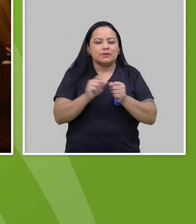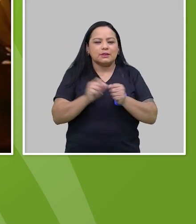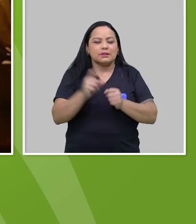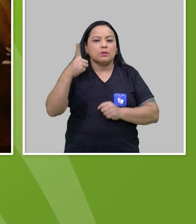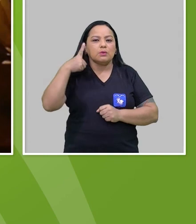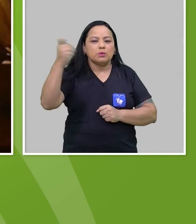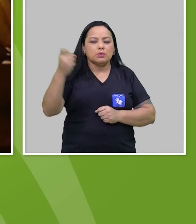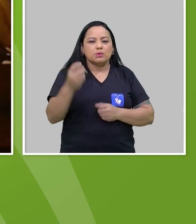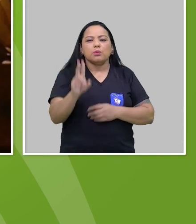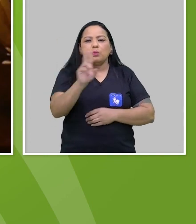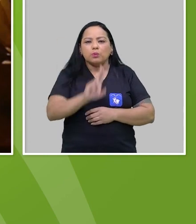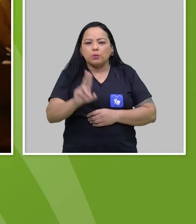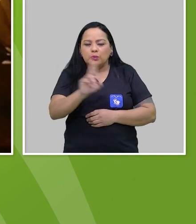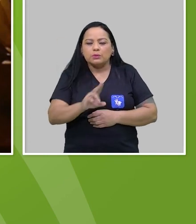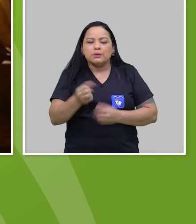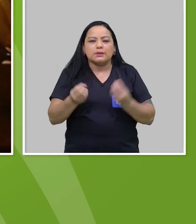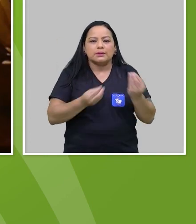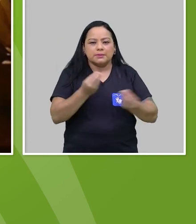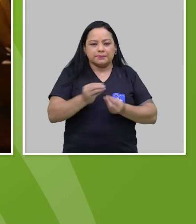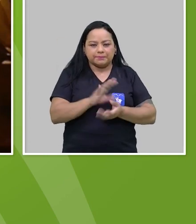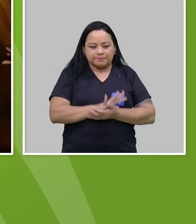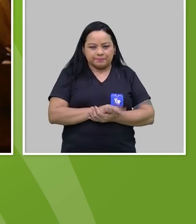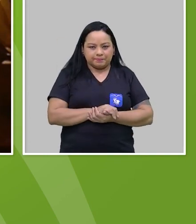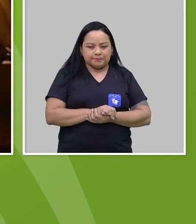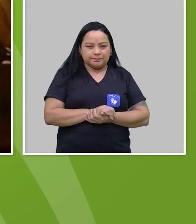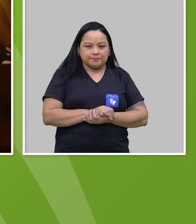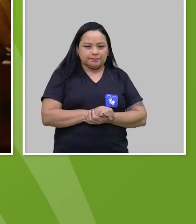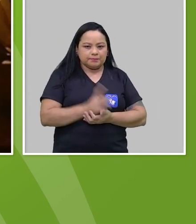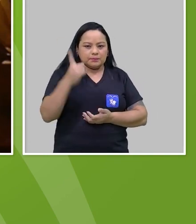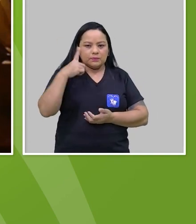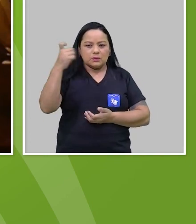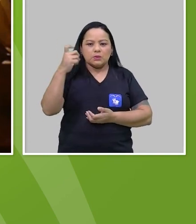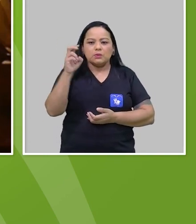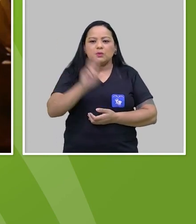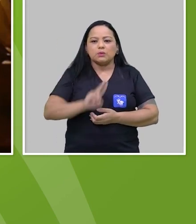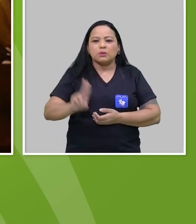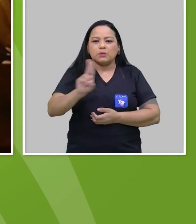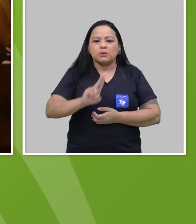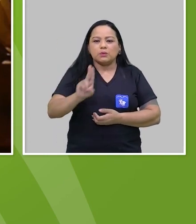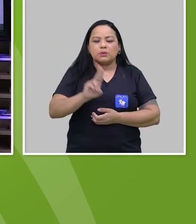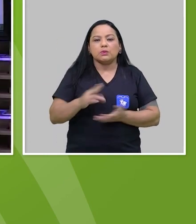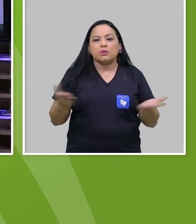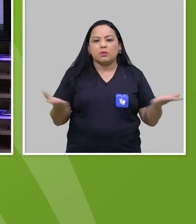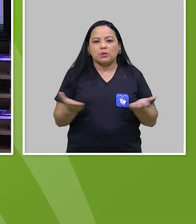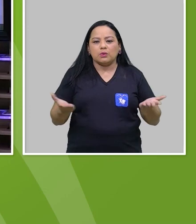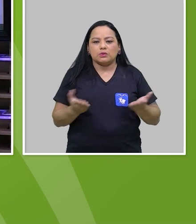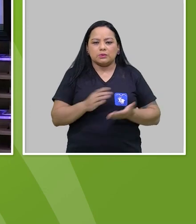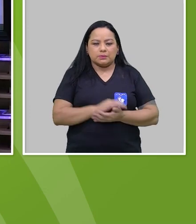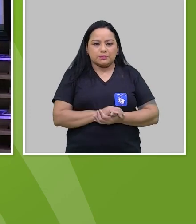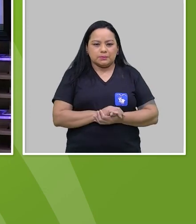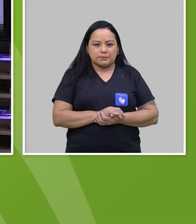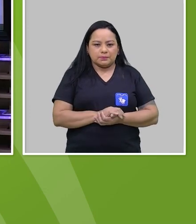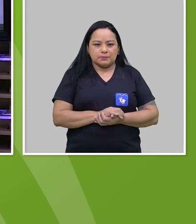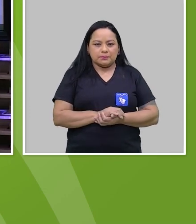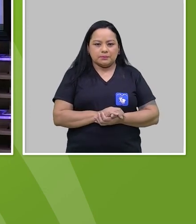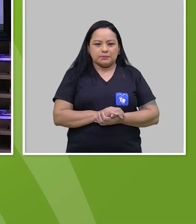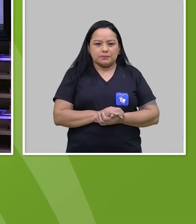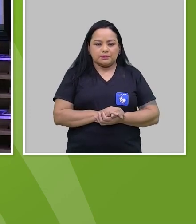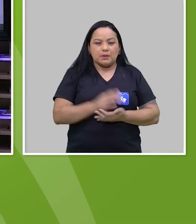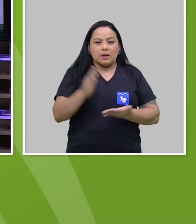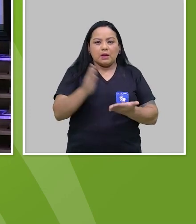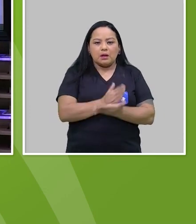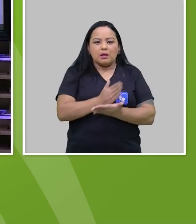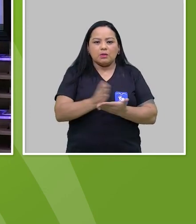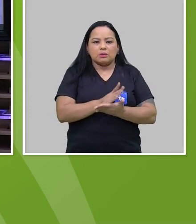é muito utilizado. O som, ele é muito utilizado hoje em